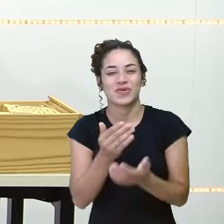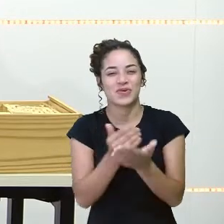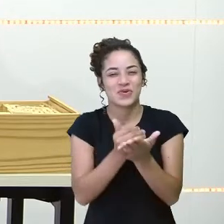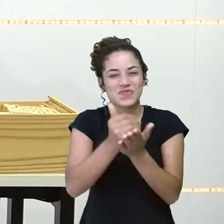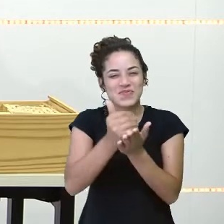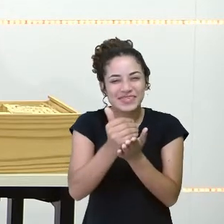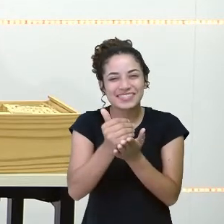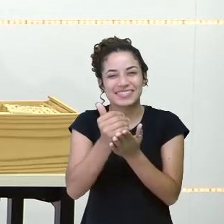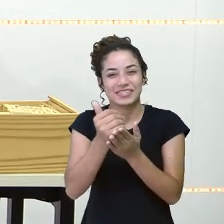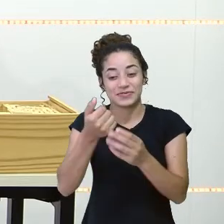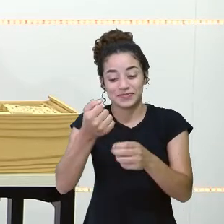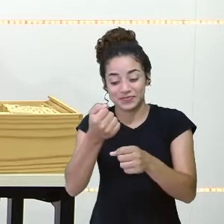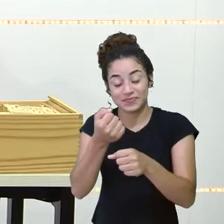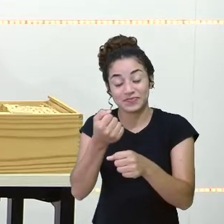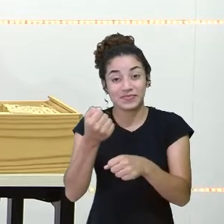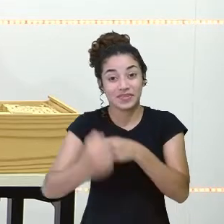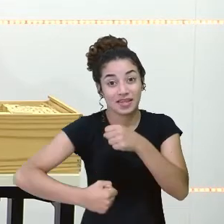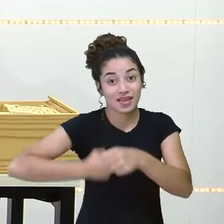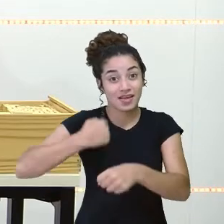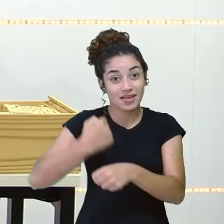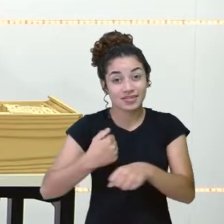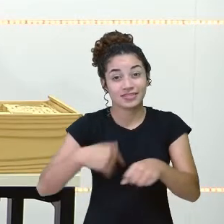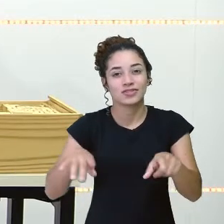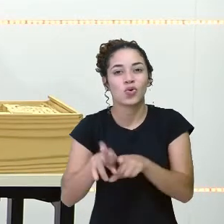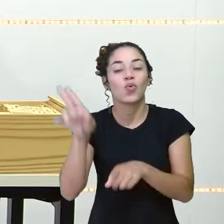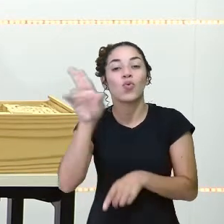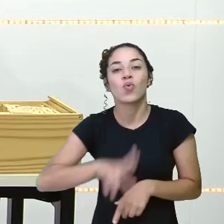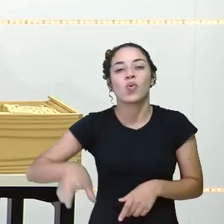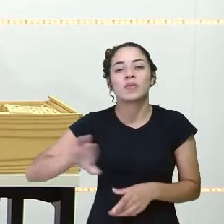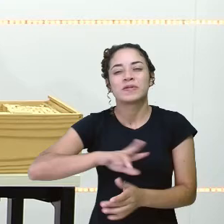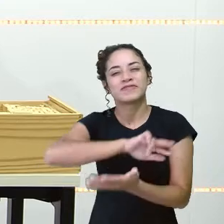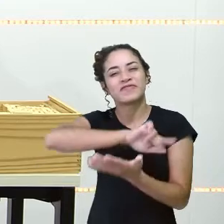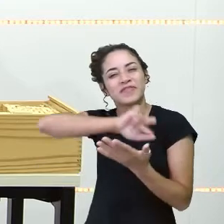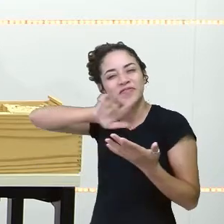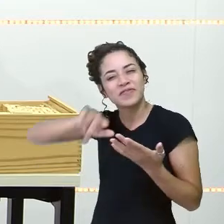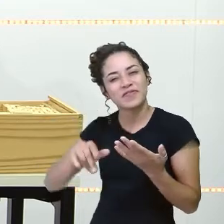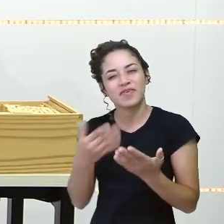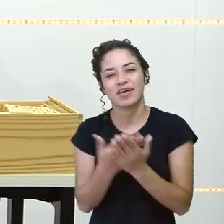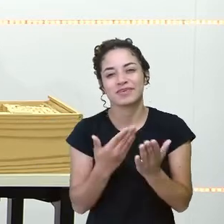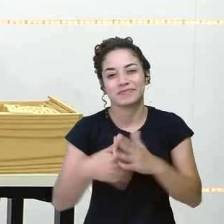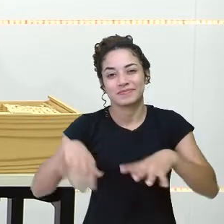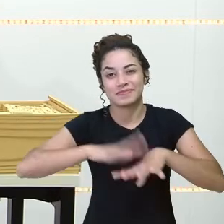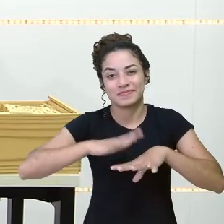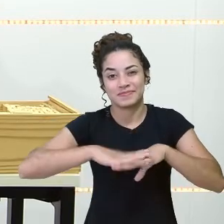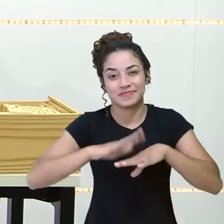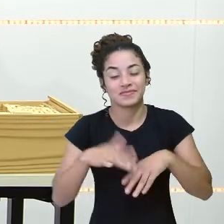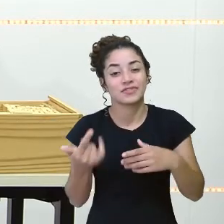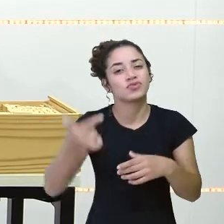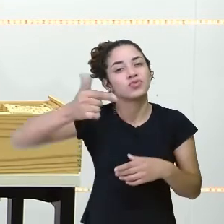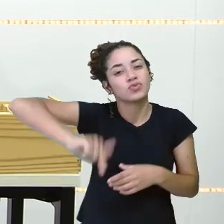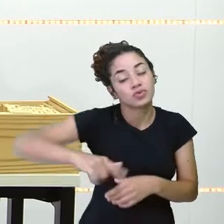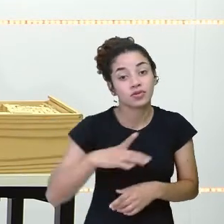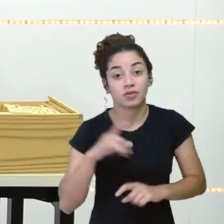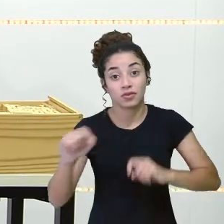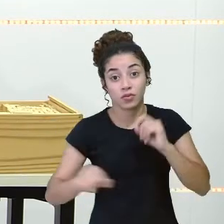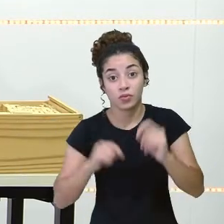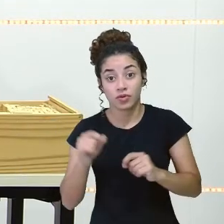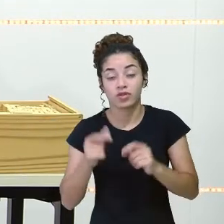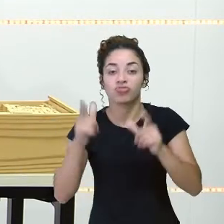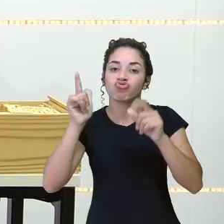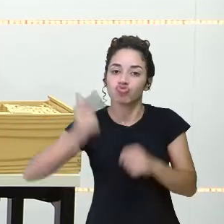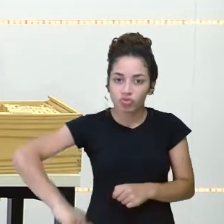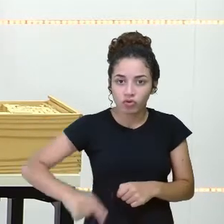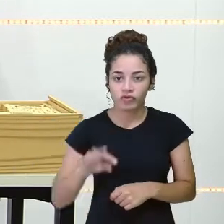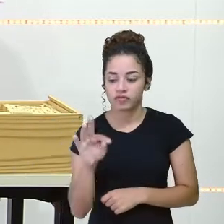acabamos o ano usando ela para diversas aulas de matemática, não foi? E novamente eu trago a nossa querida